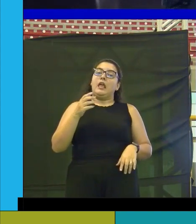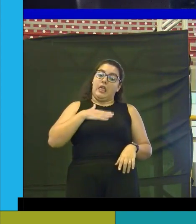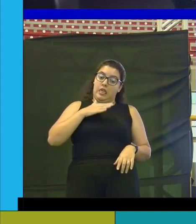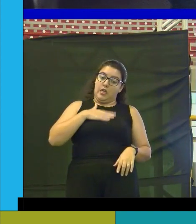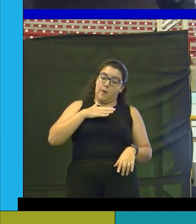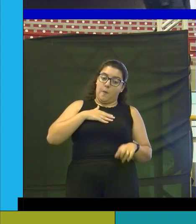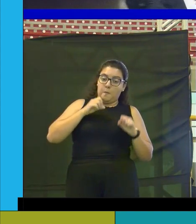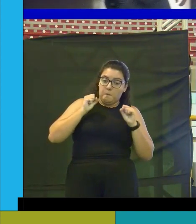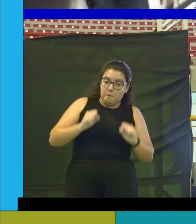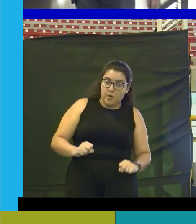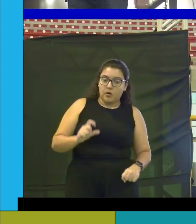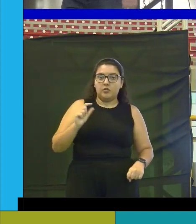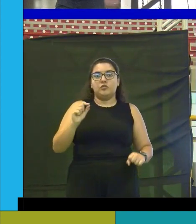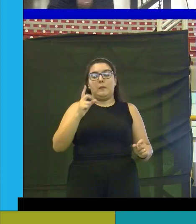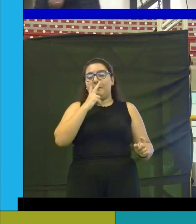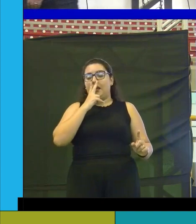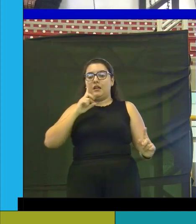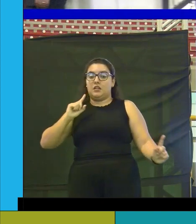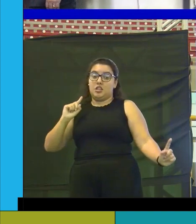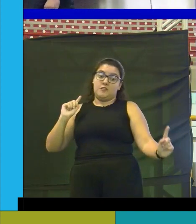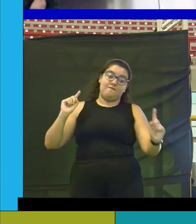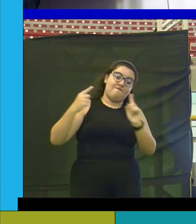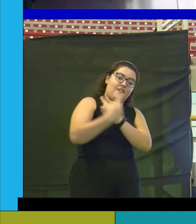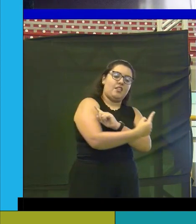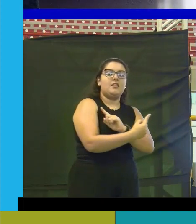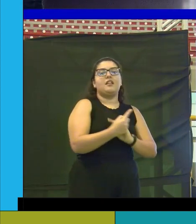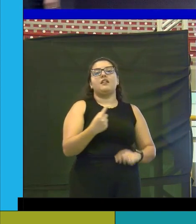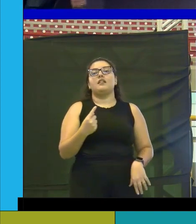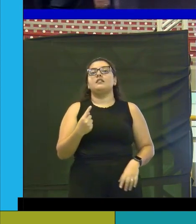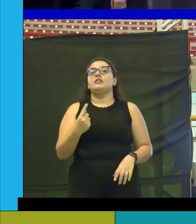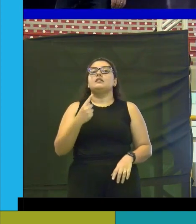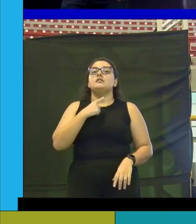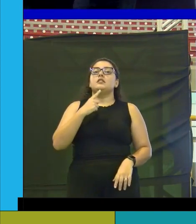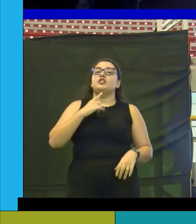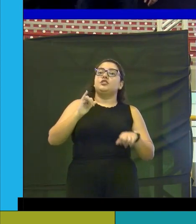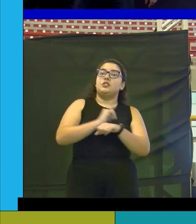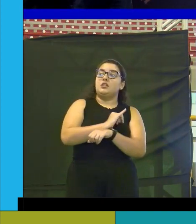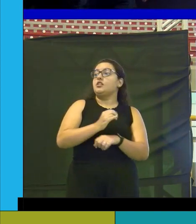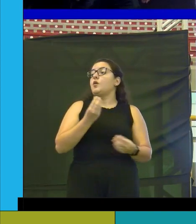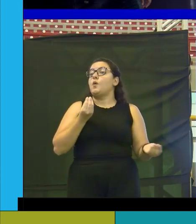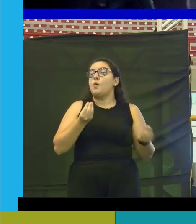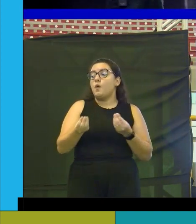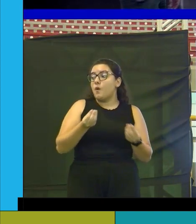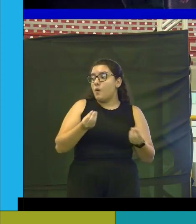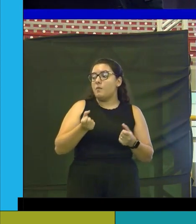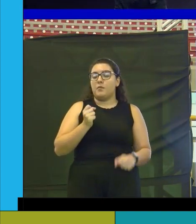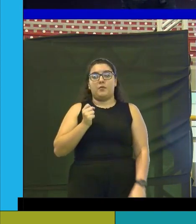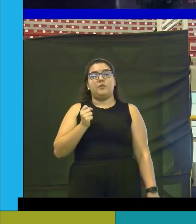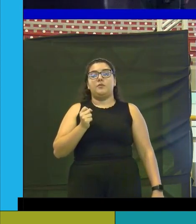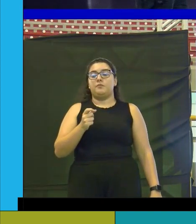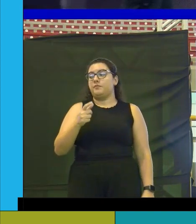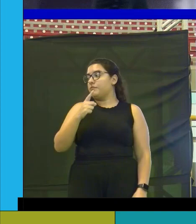eu poder inverter o meu sentido, só tem uma possibilidade, galera. Para que